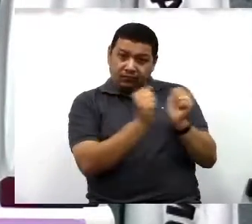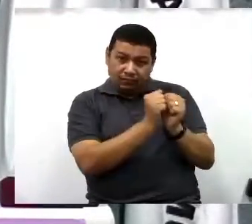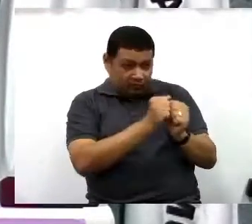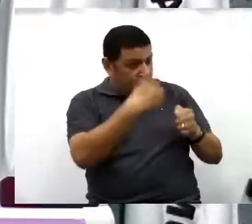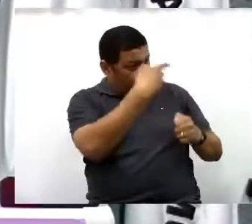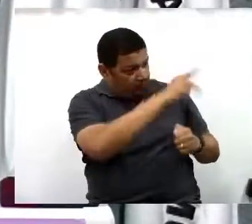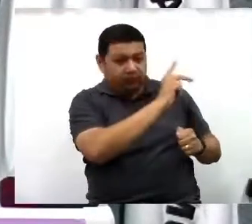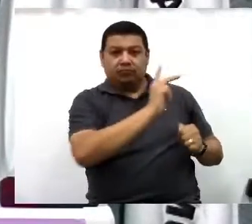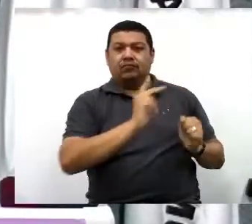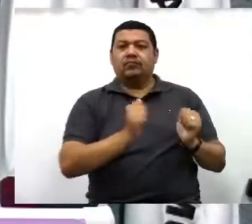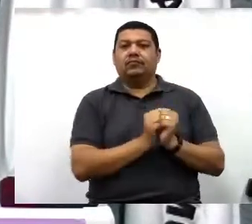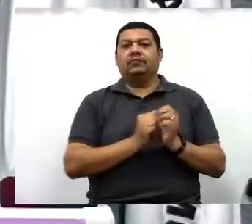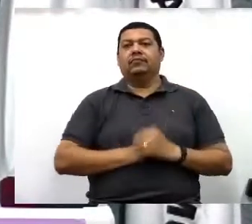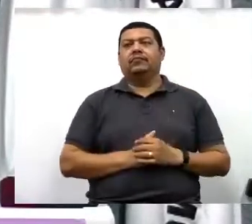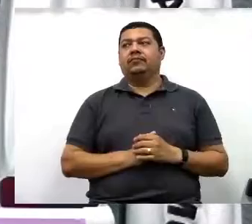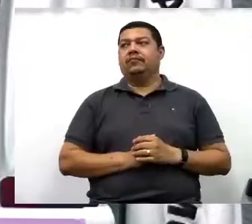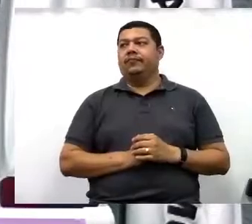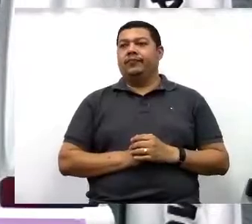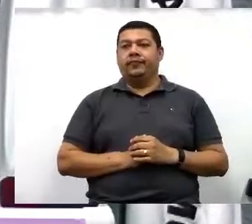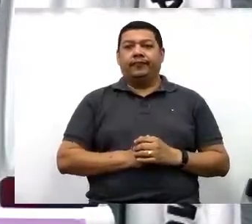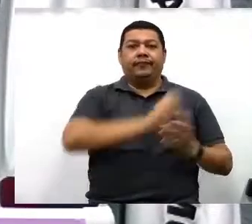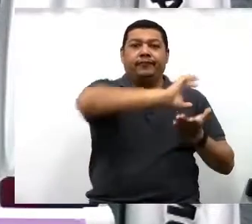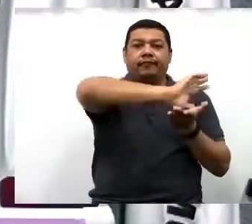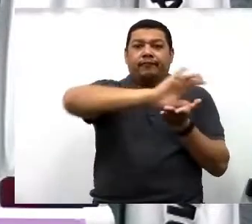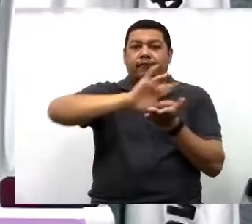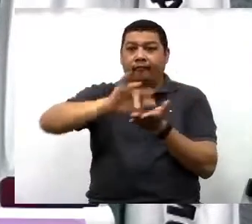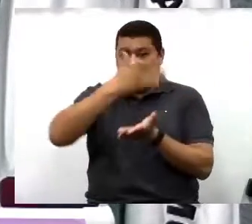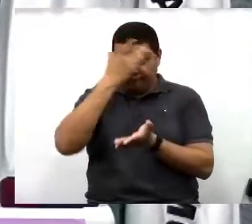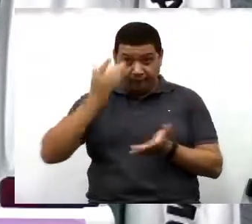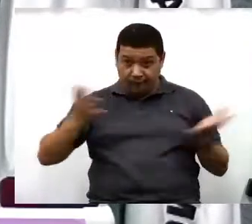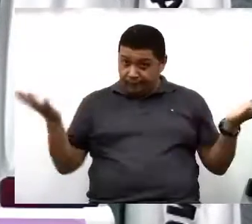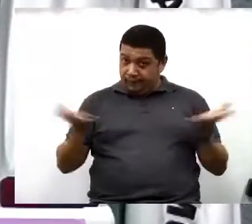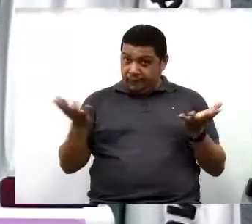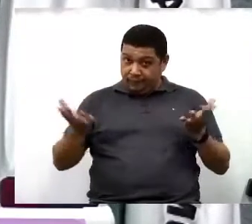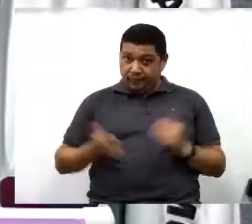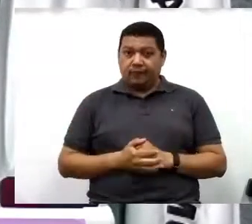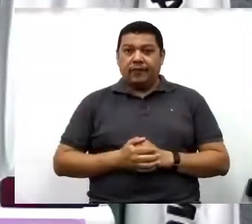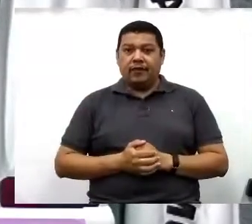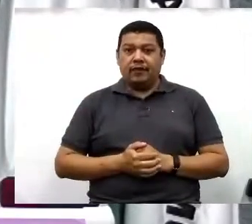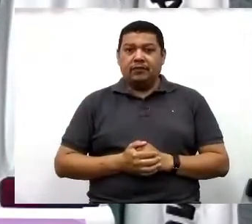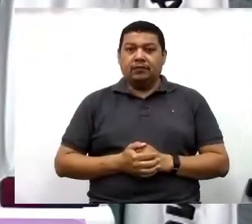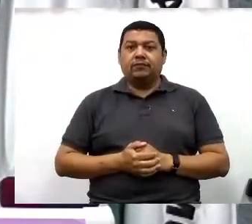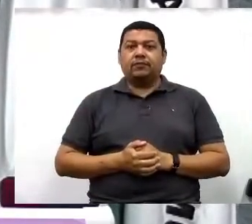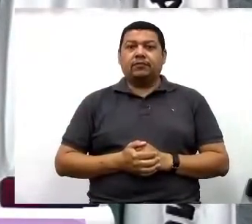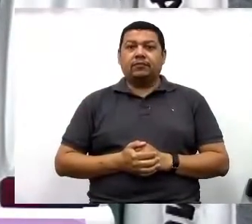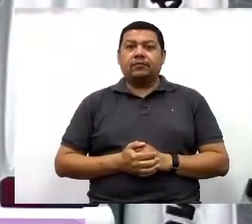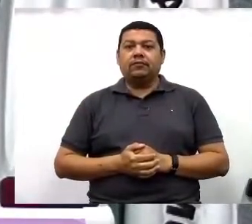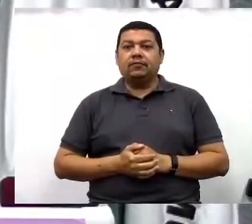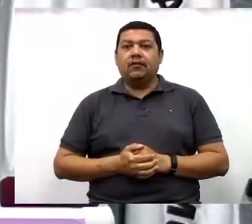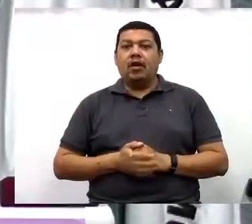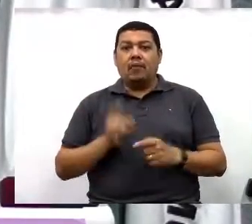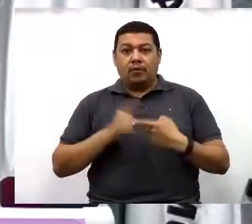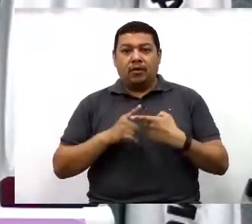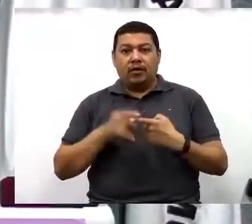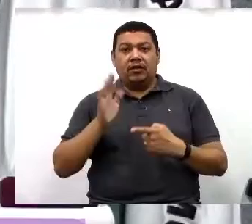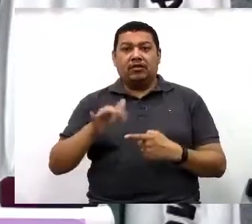está. Muitas pessoas hoje que sofreu com as enchentes